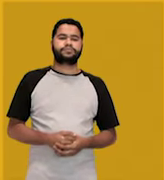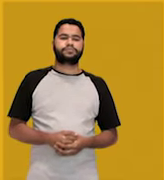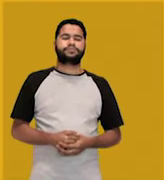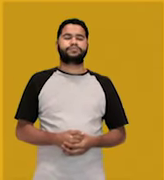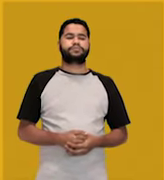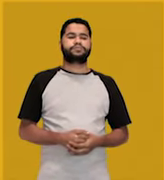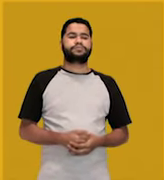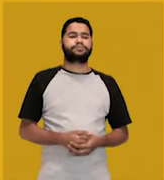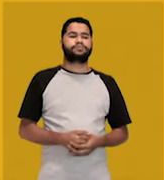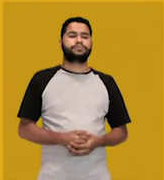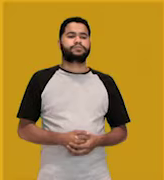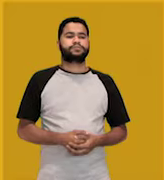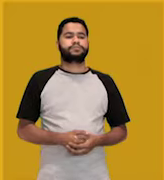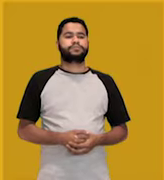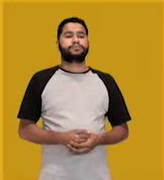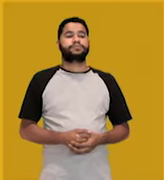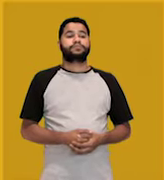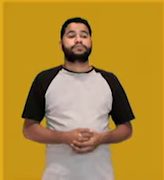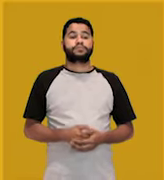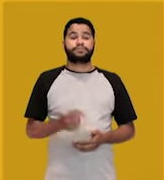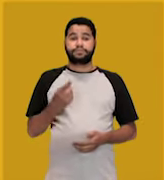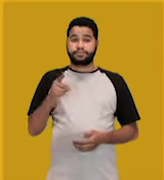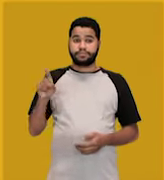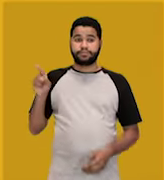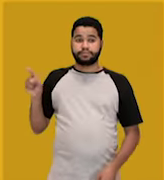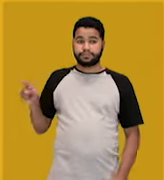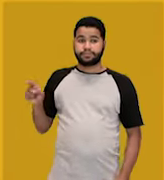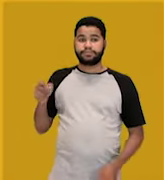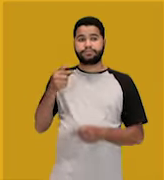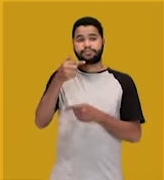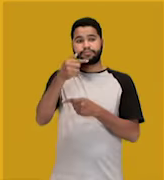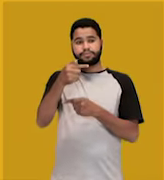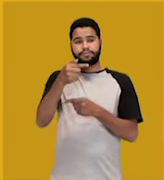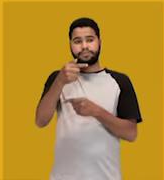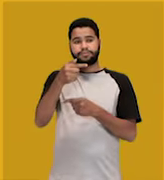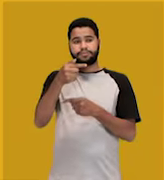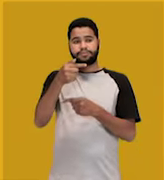E essa última aqui tá 7